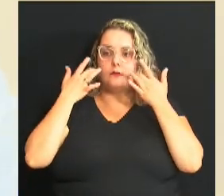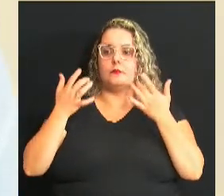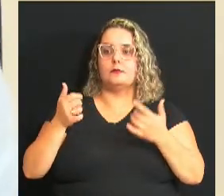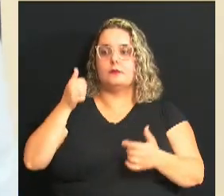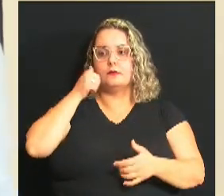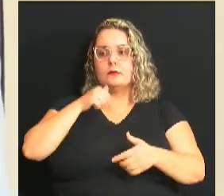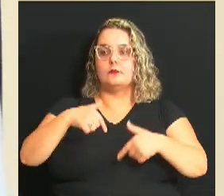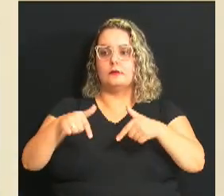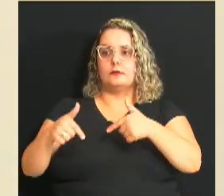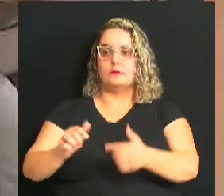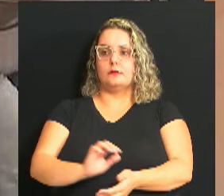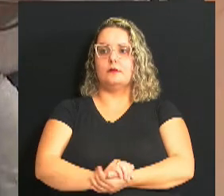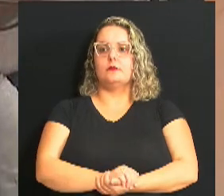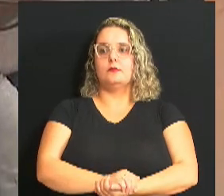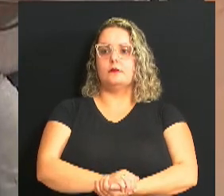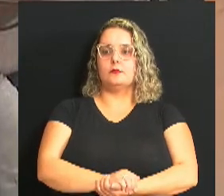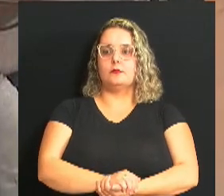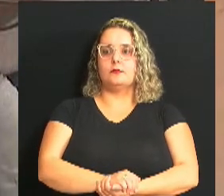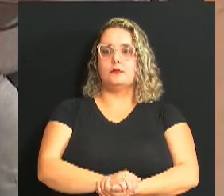bom?